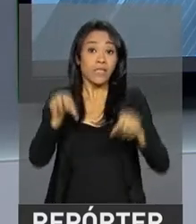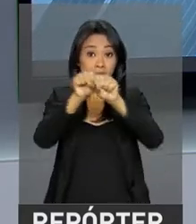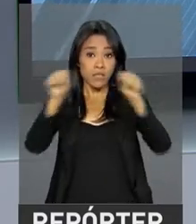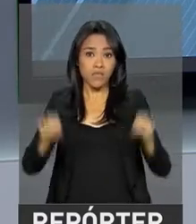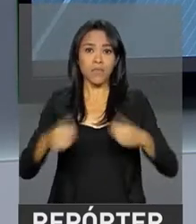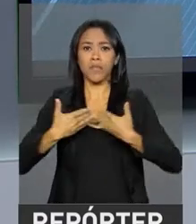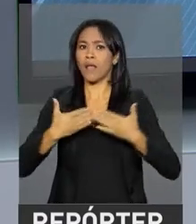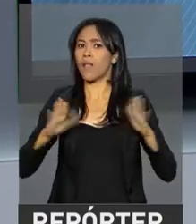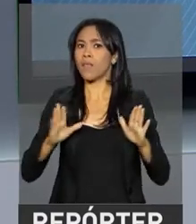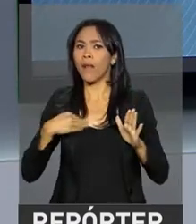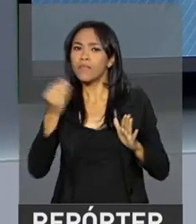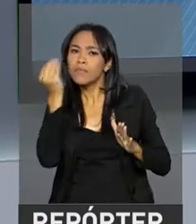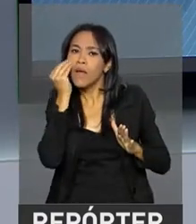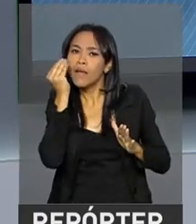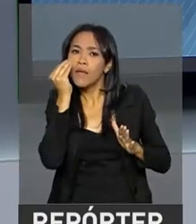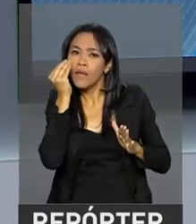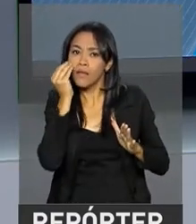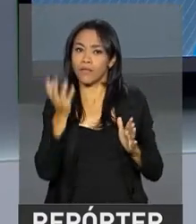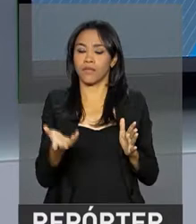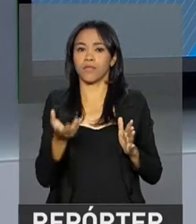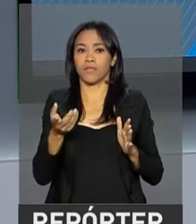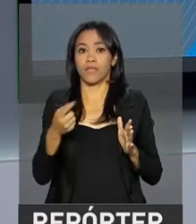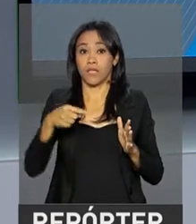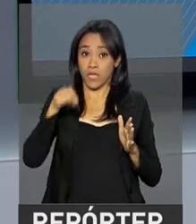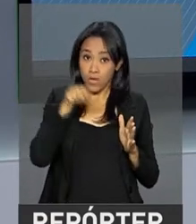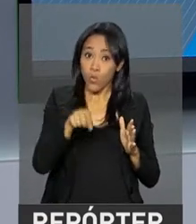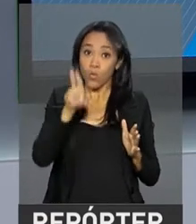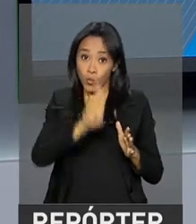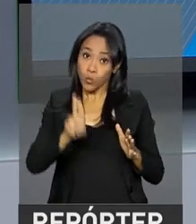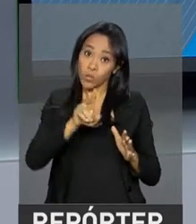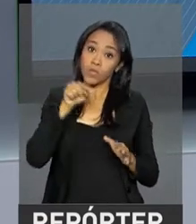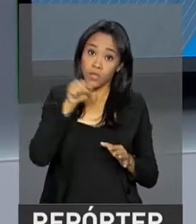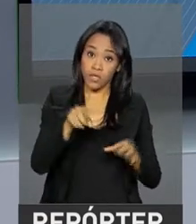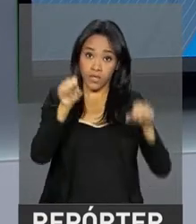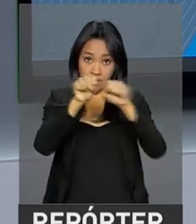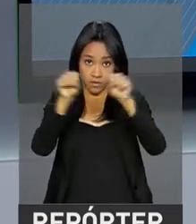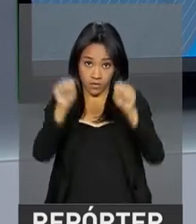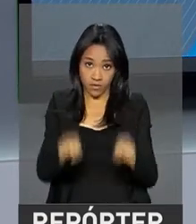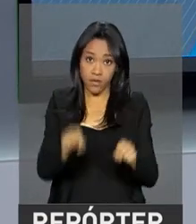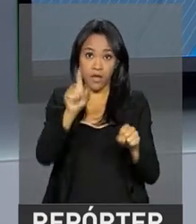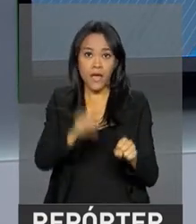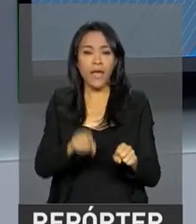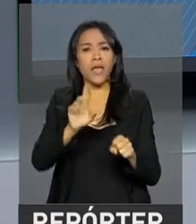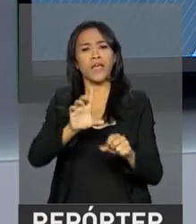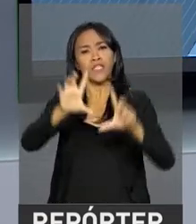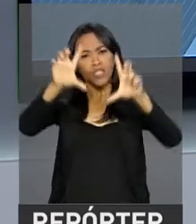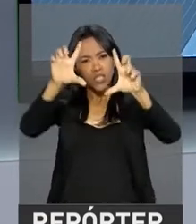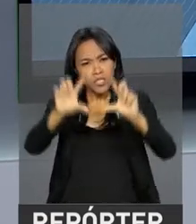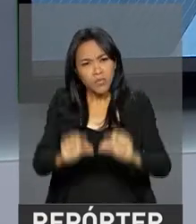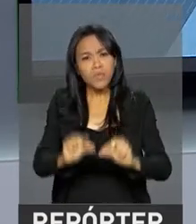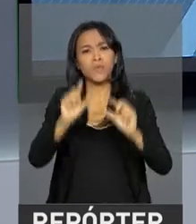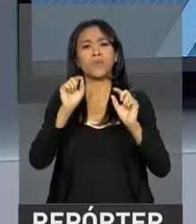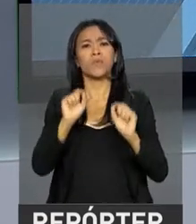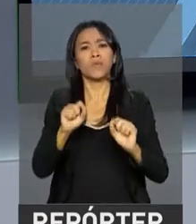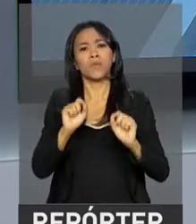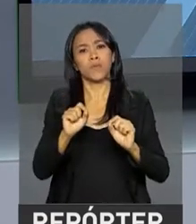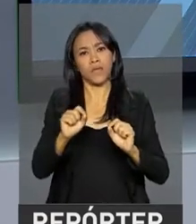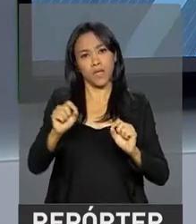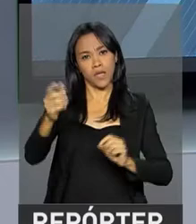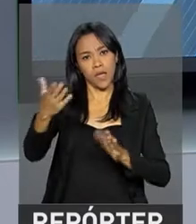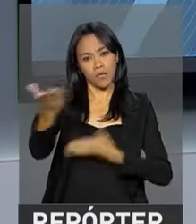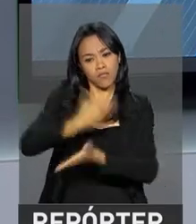aberto para testes a expectativa com o uso do e social é simplificar as relações entre